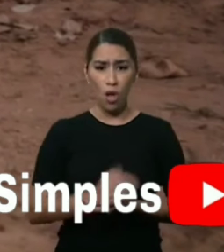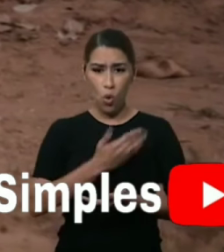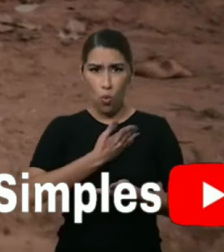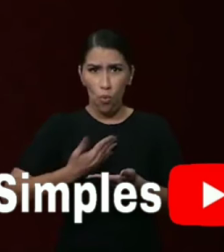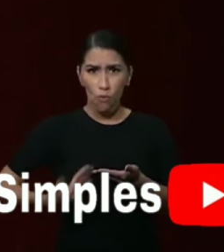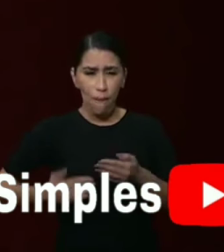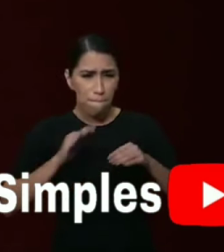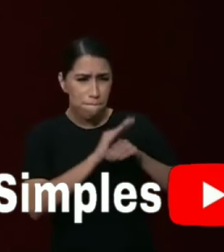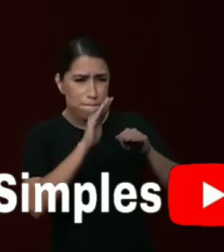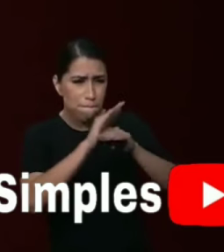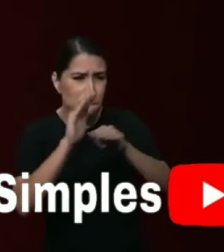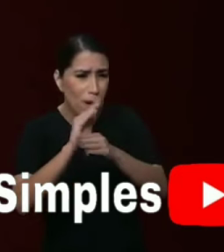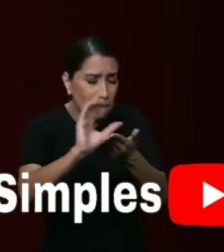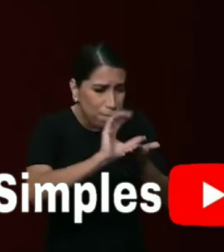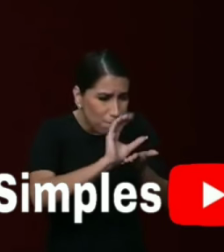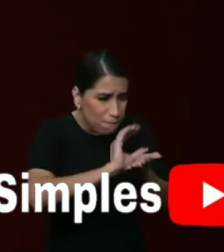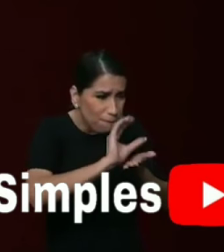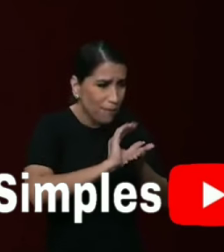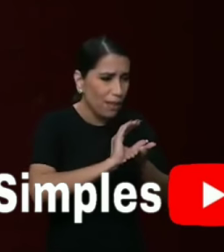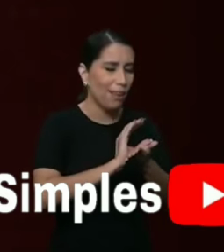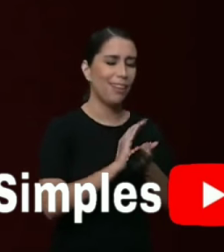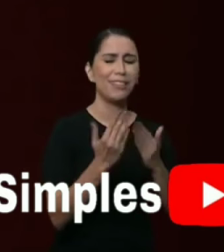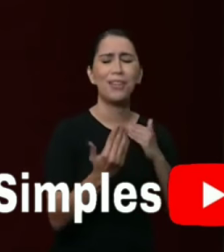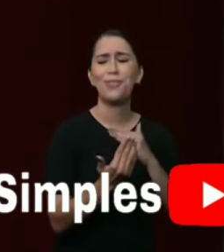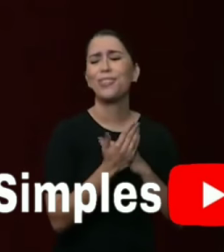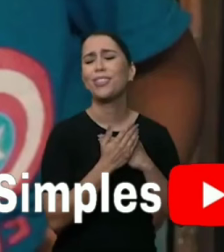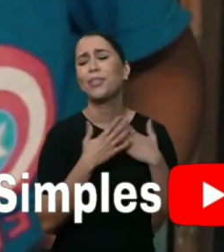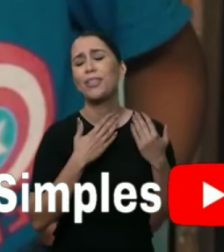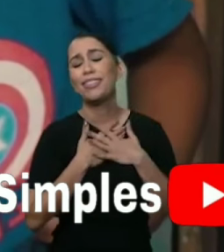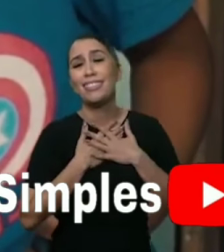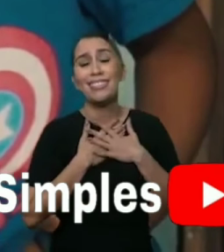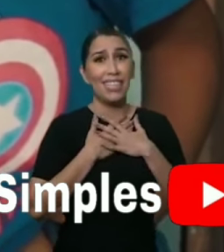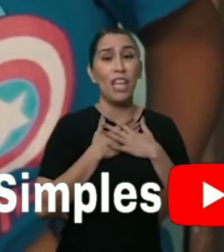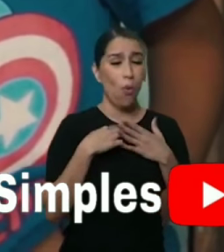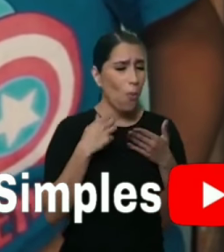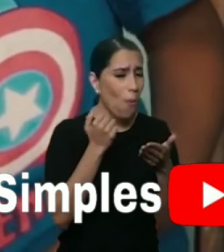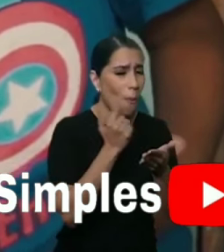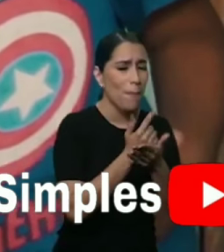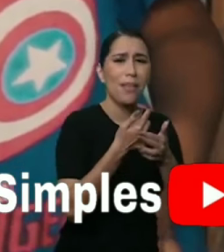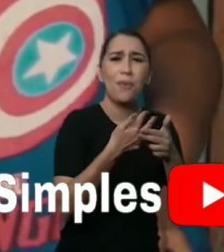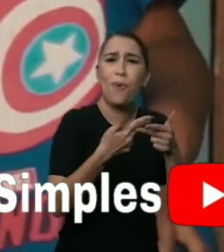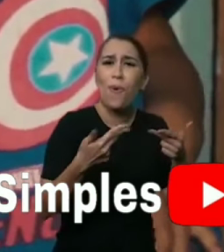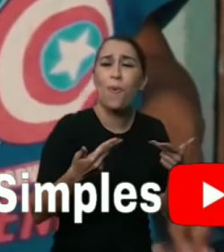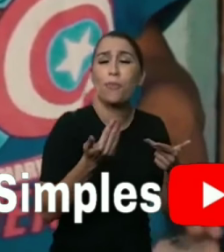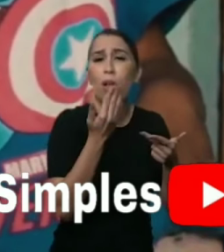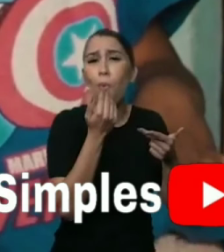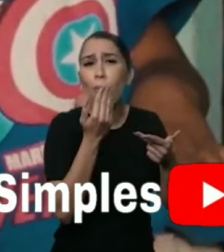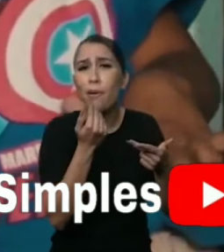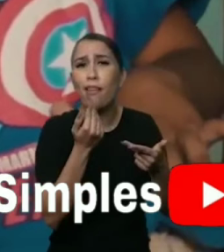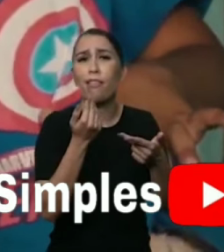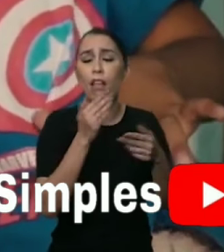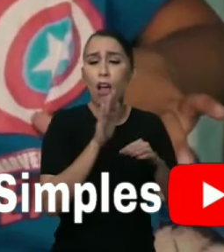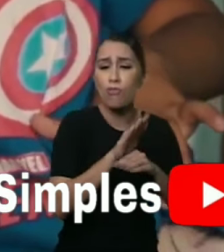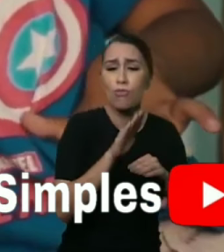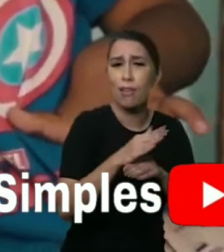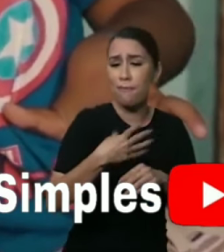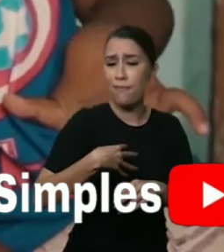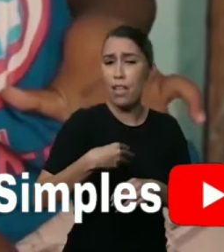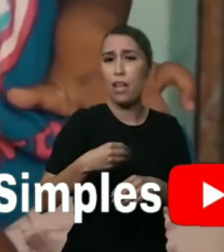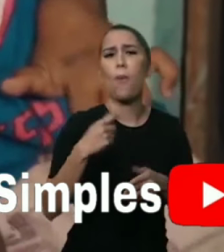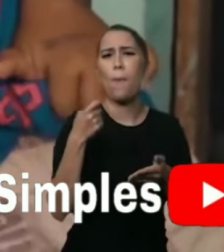Bastante, eu fiz compra por menino que é mais precisa, alimento